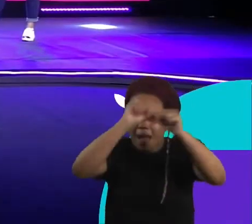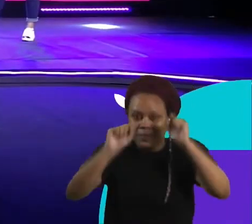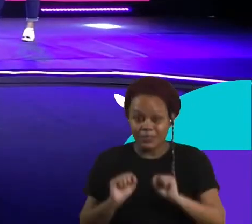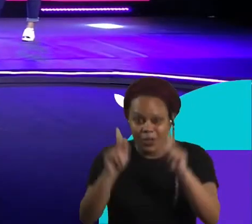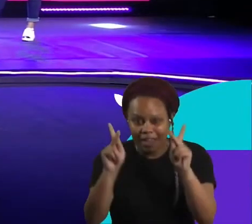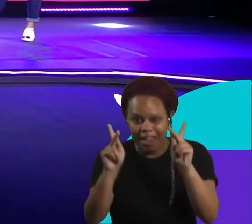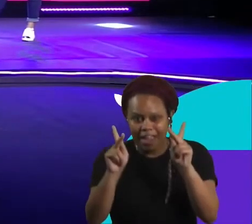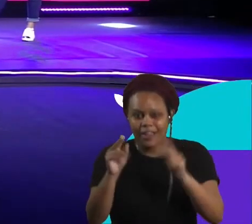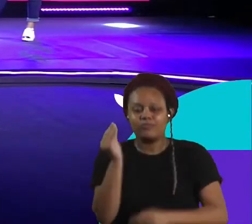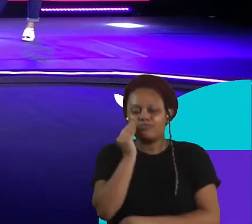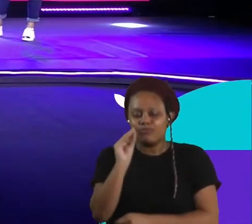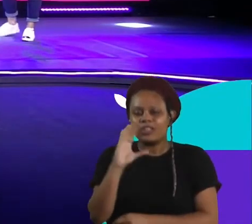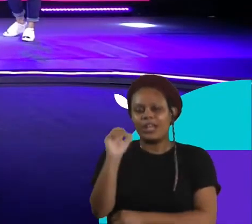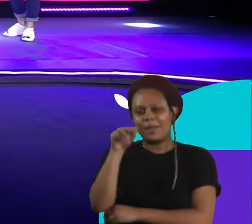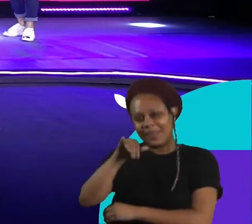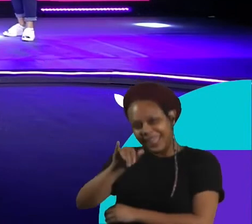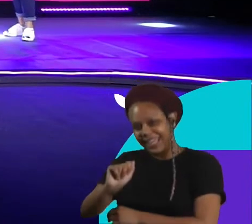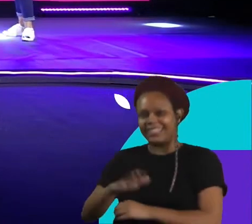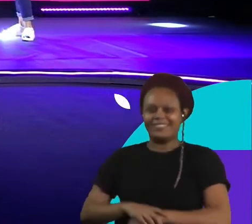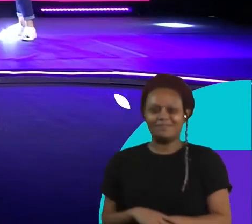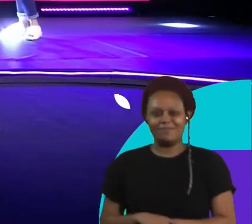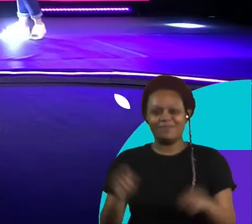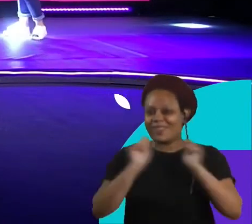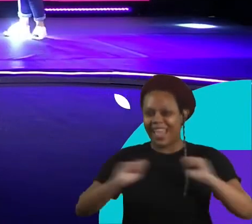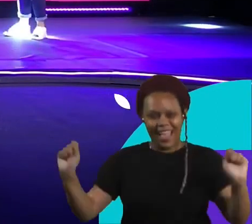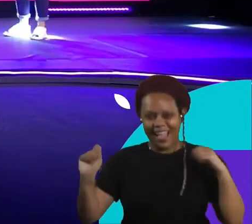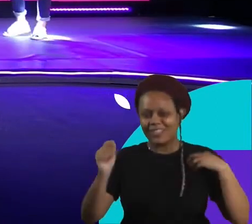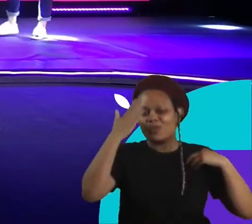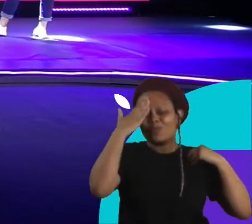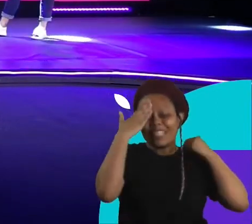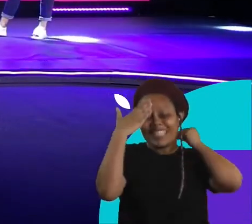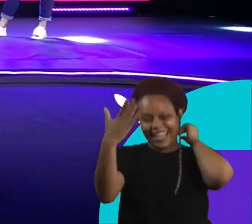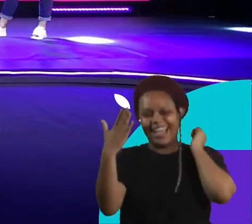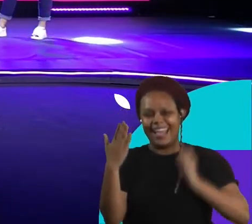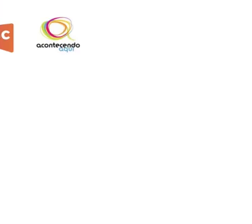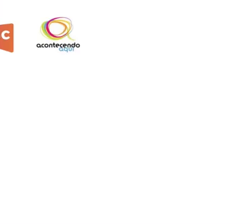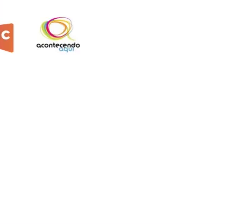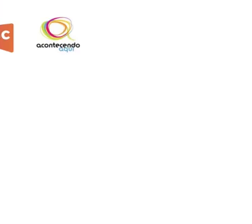vulnerabilidade. É isso. Beijo para você, Camila. Arrasou, Vlad. Um beijo.